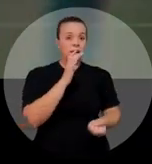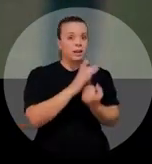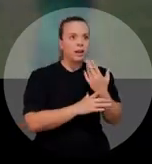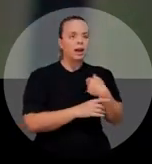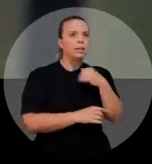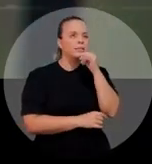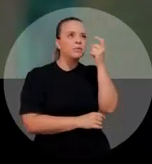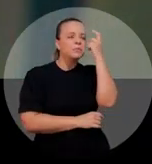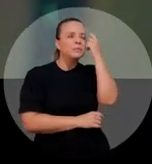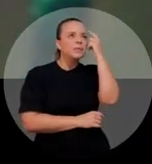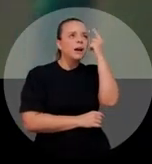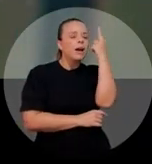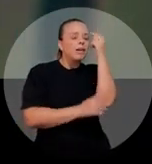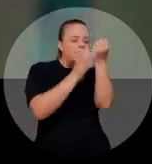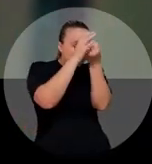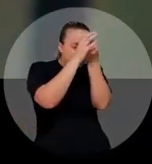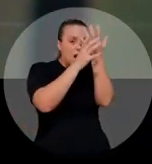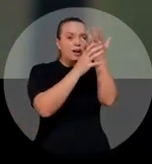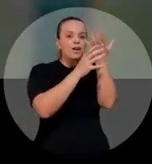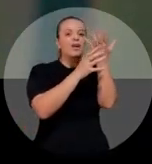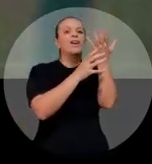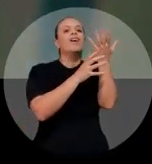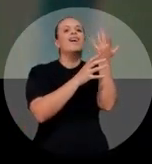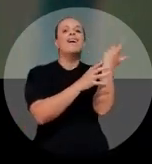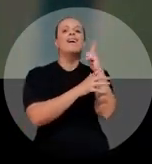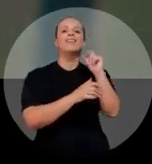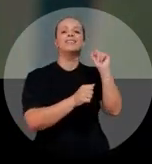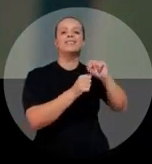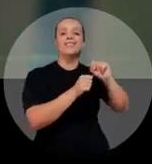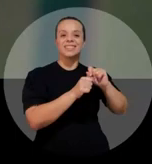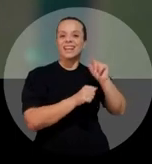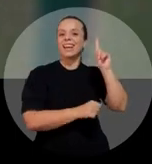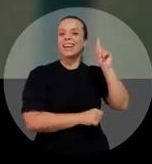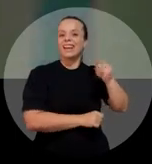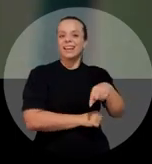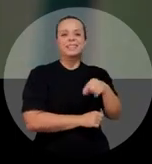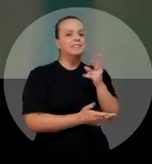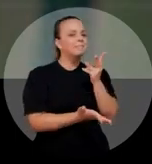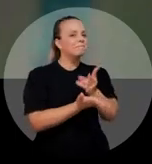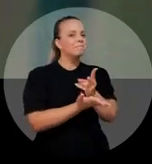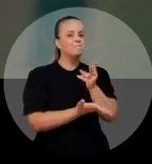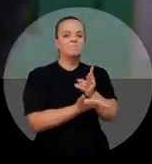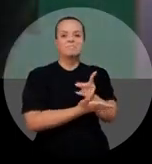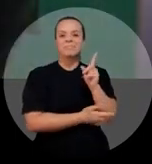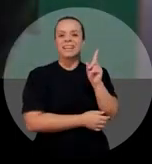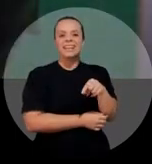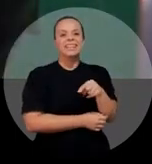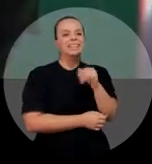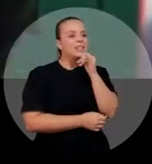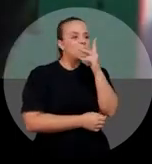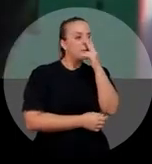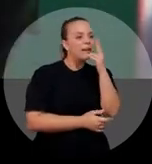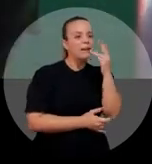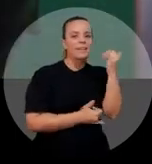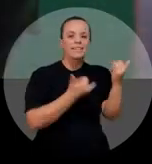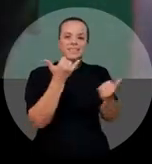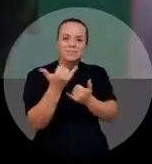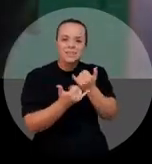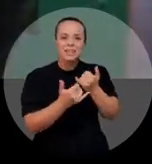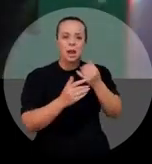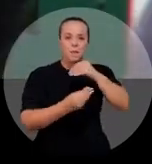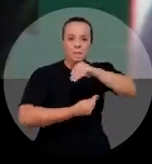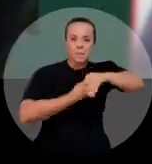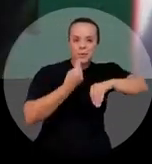sabe? O filme que tava na minha cabeça sair. E sempre foi isso, assim, sempre foi essa saída de